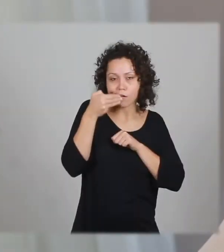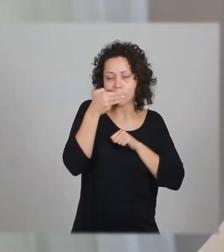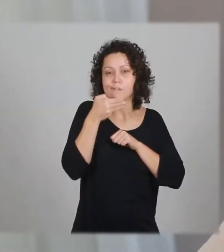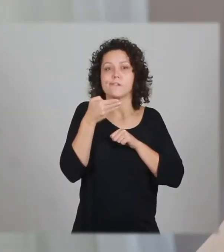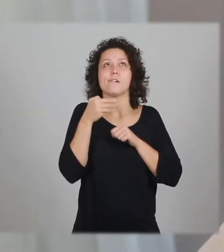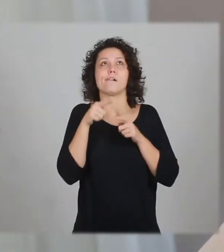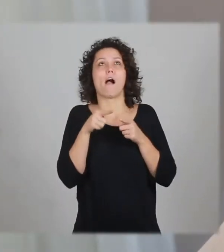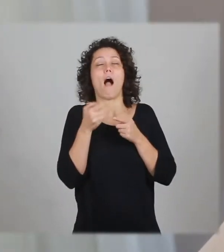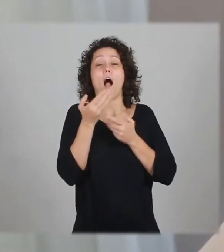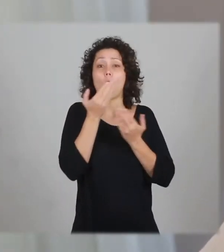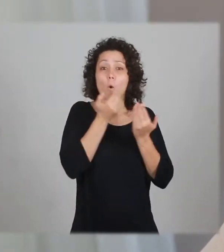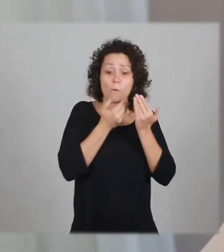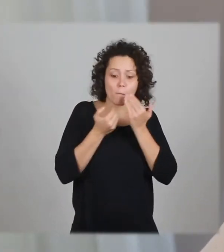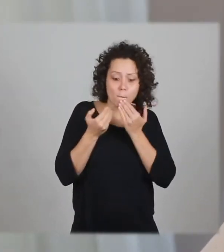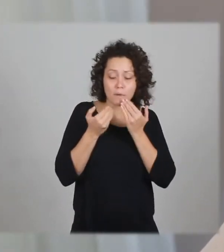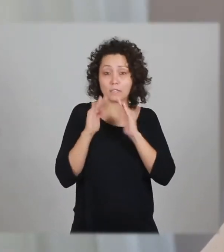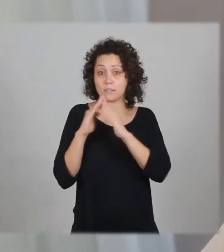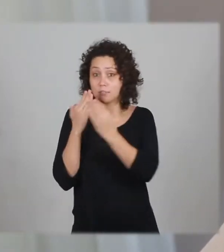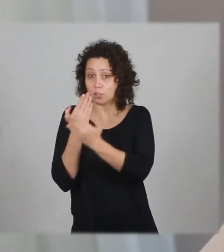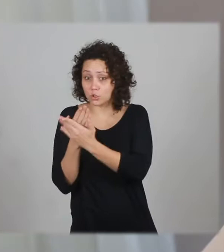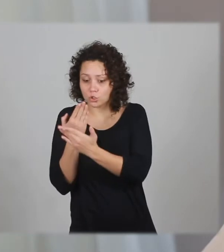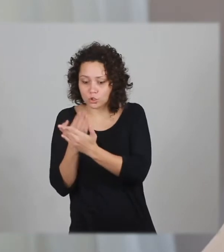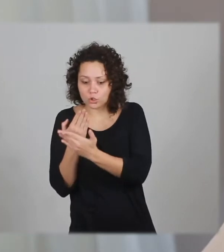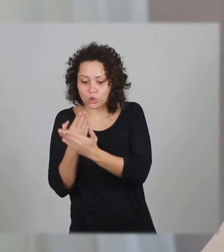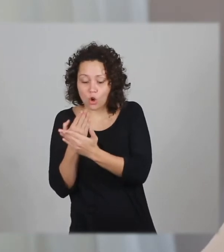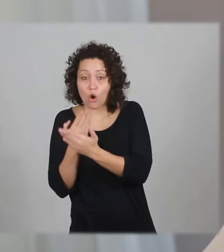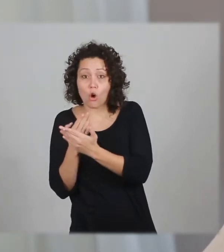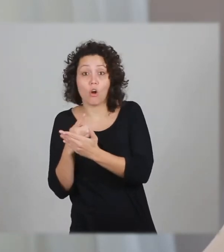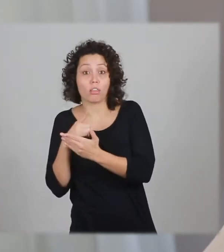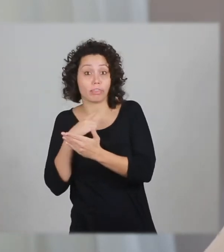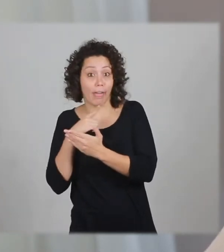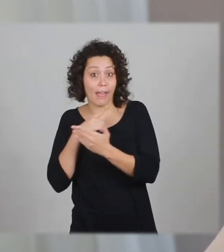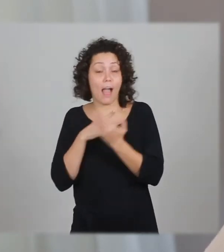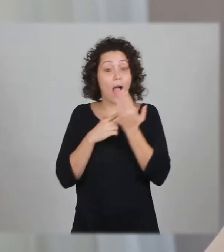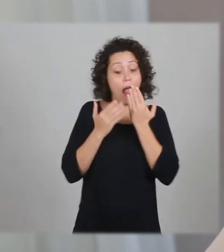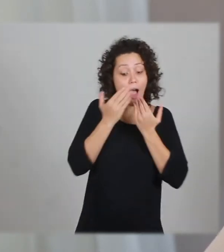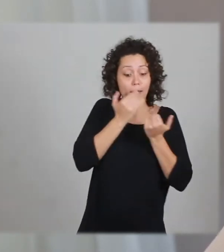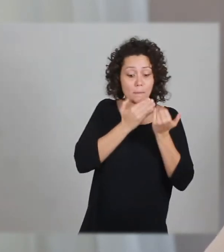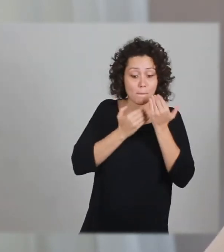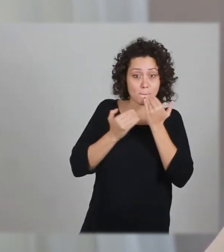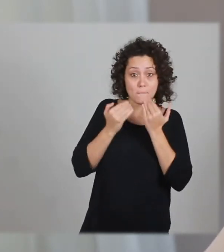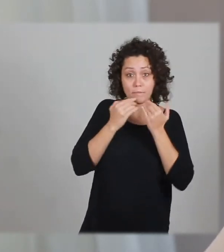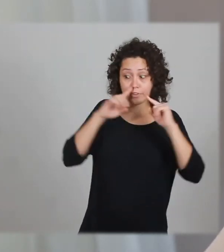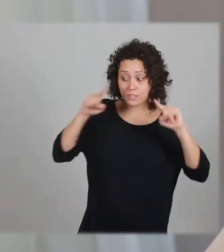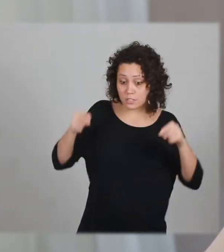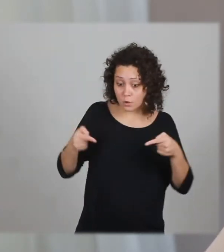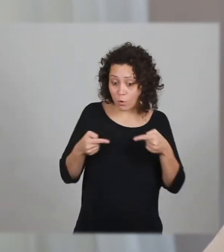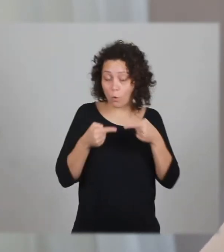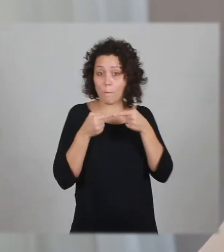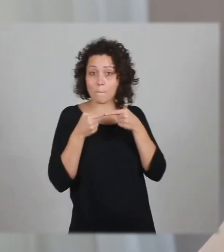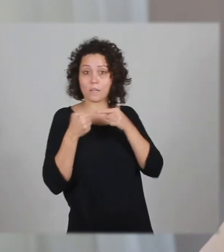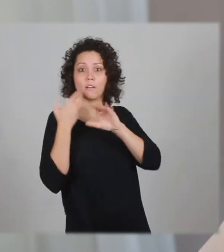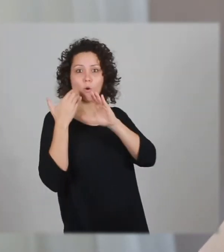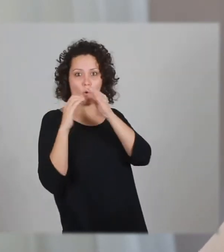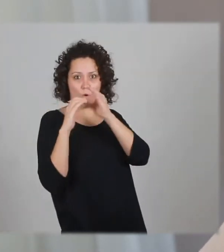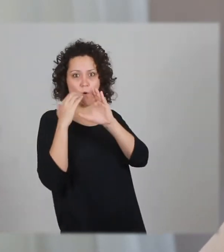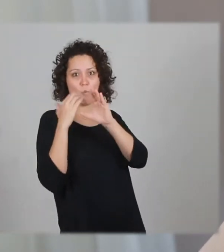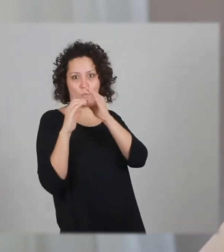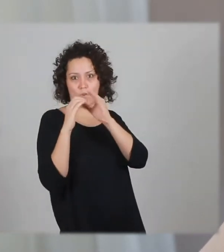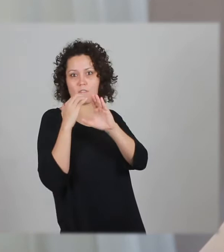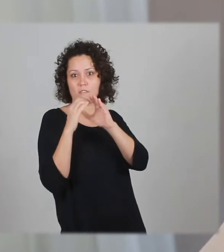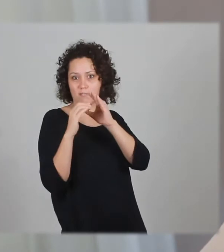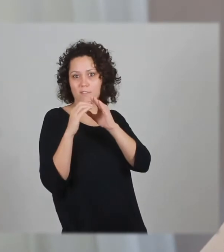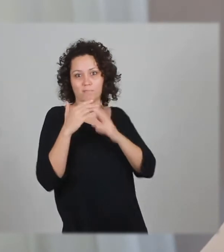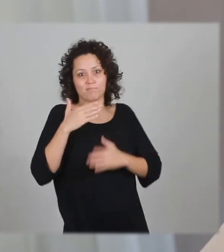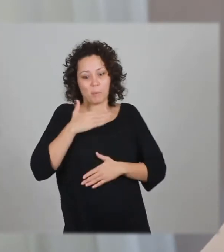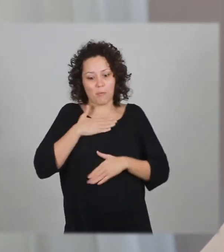uma ponte aí entre a alimentação, né, e a comunicação, porque de certa forma são as minhas duas formações. E não é a primeira